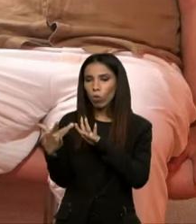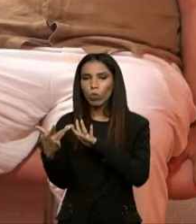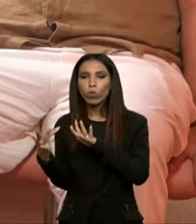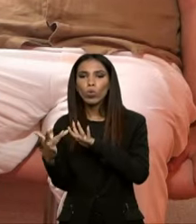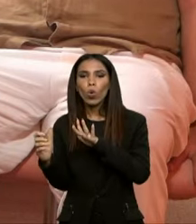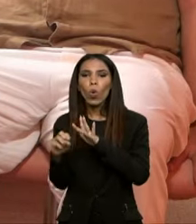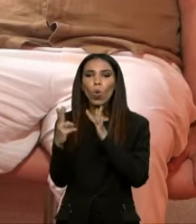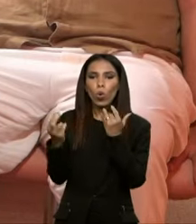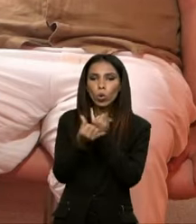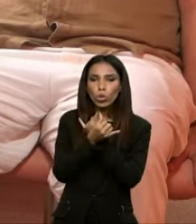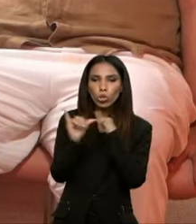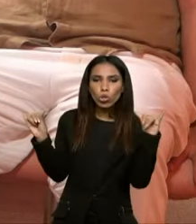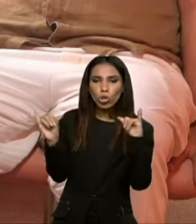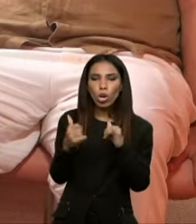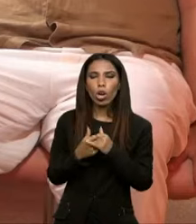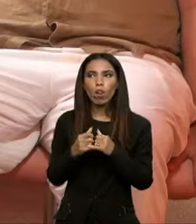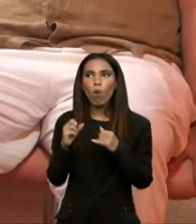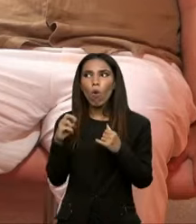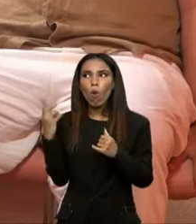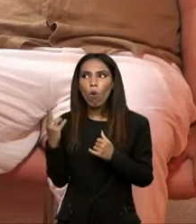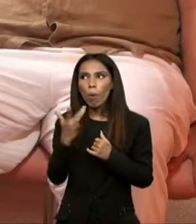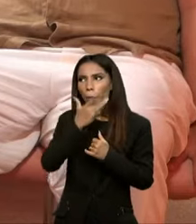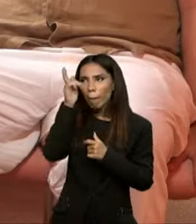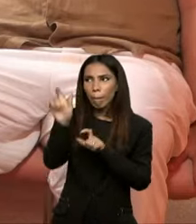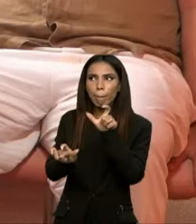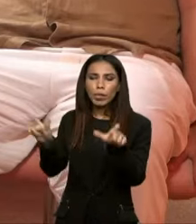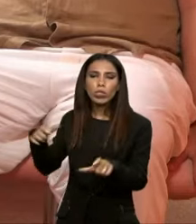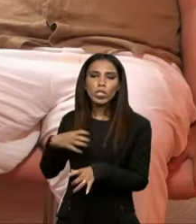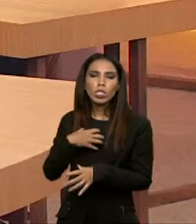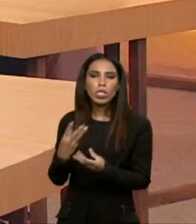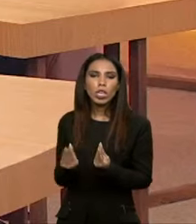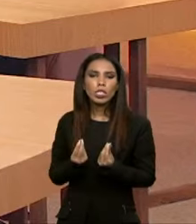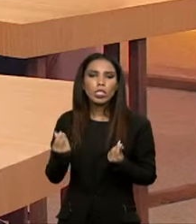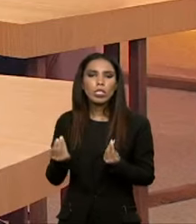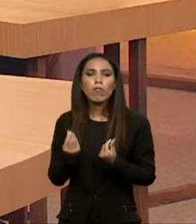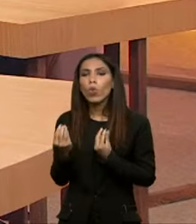ou sensibiliza? Porque eu acho que é fundamental falar desse assunto, né?